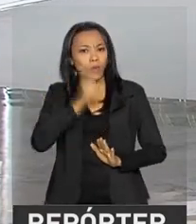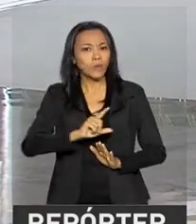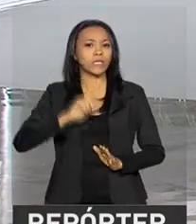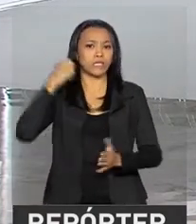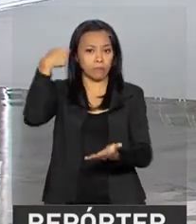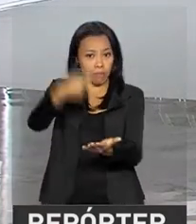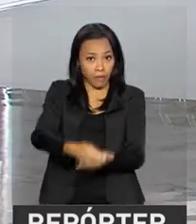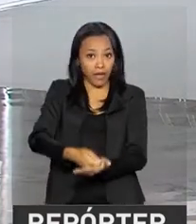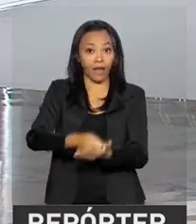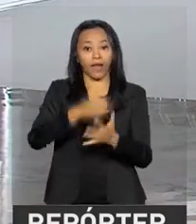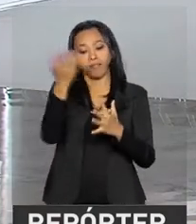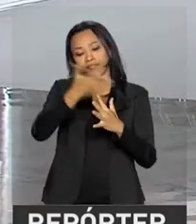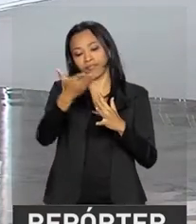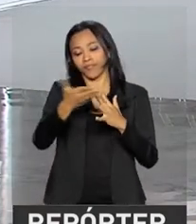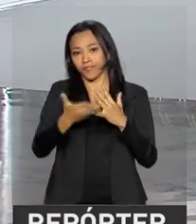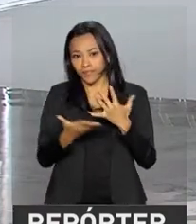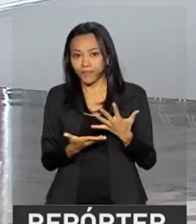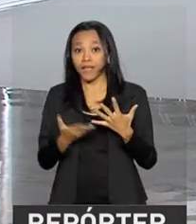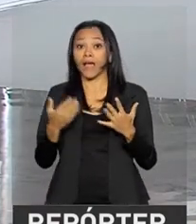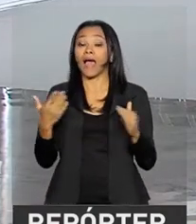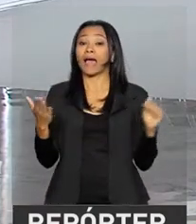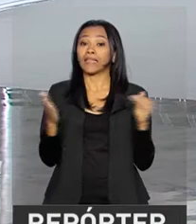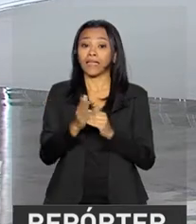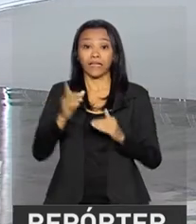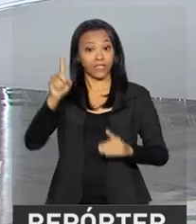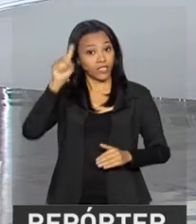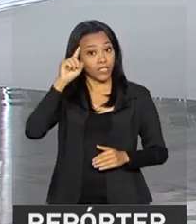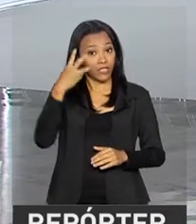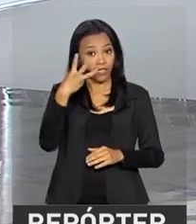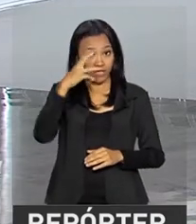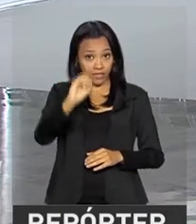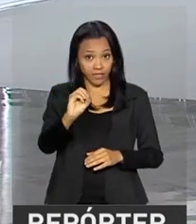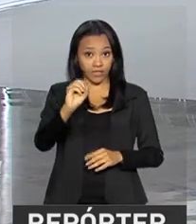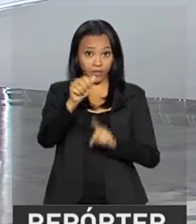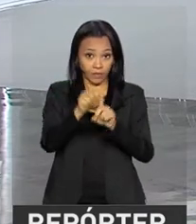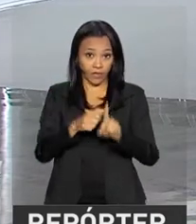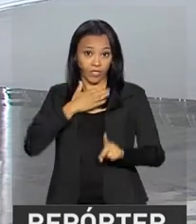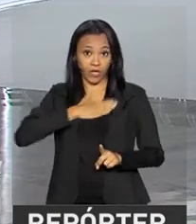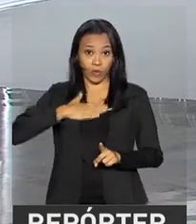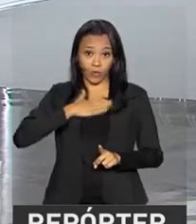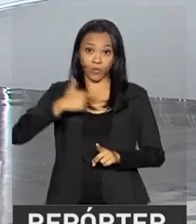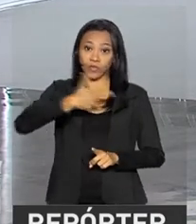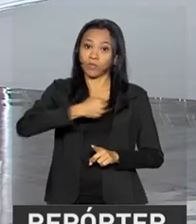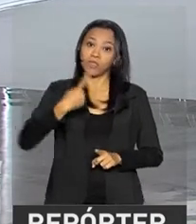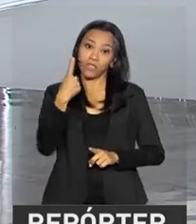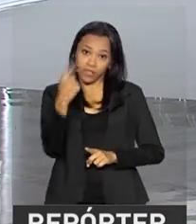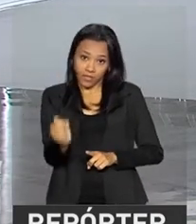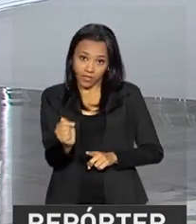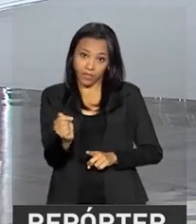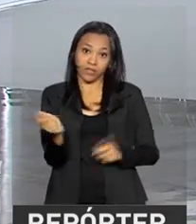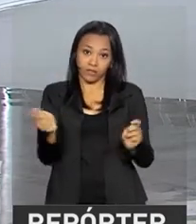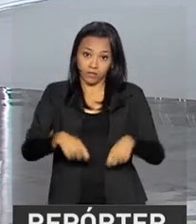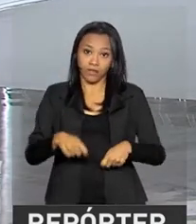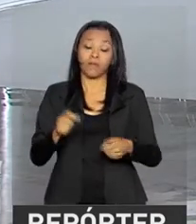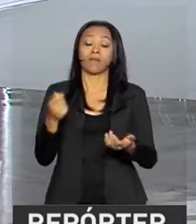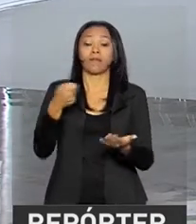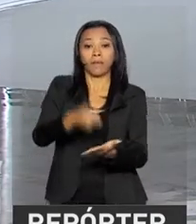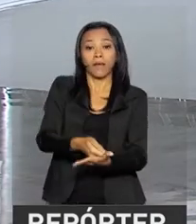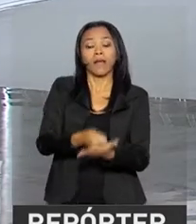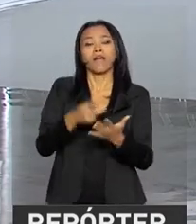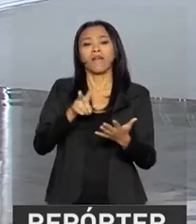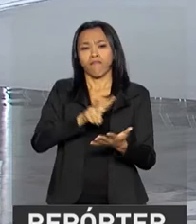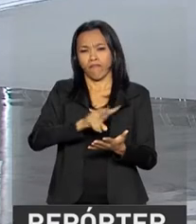vencidos até 30 de agosto de 2017 bom a adesão ao programa vai ser aceita